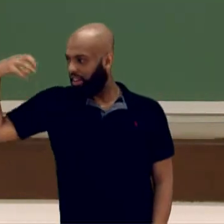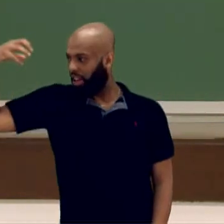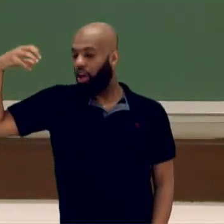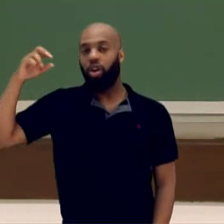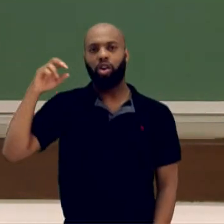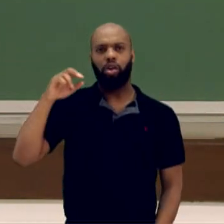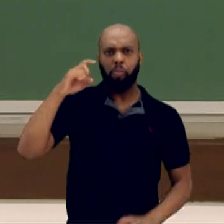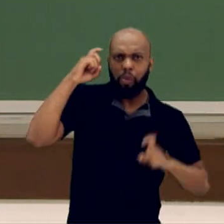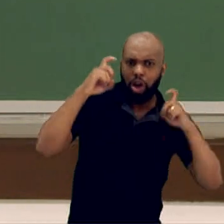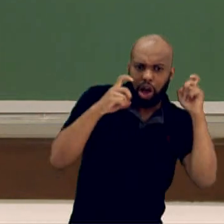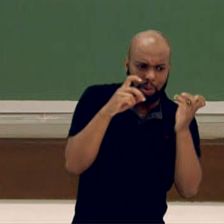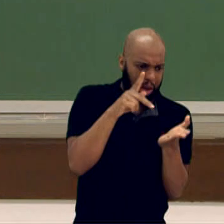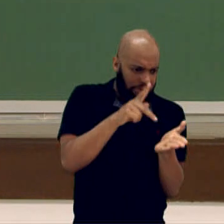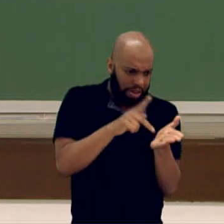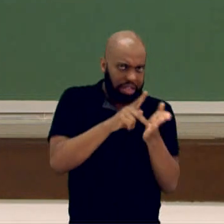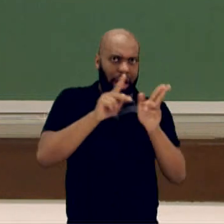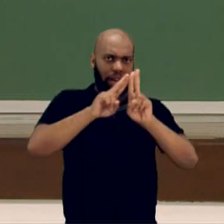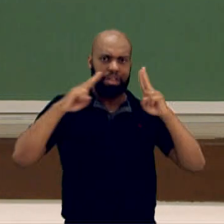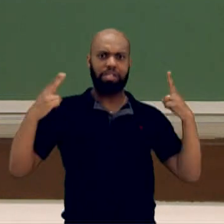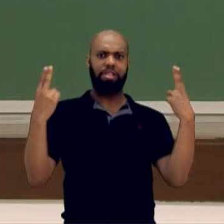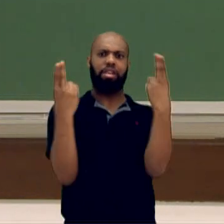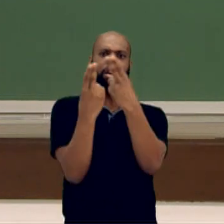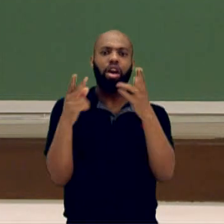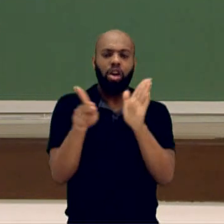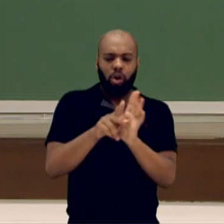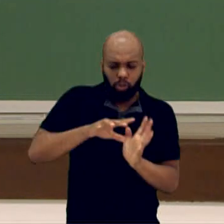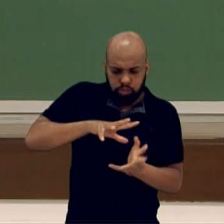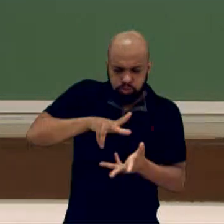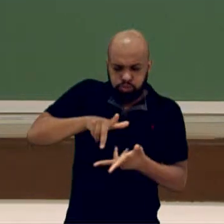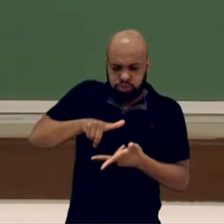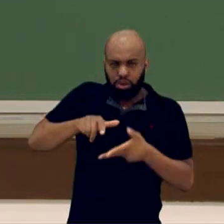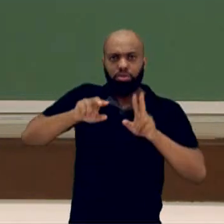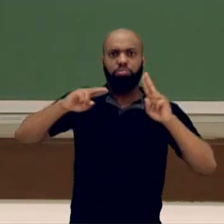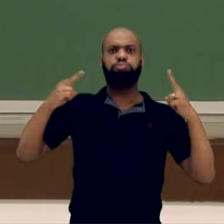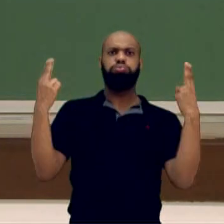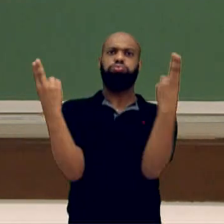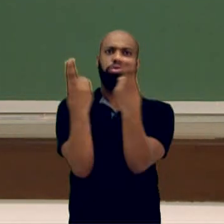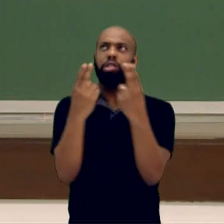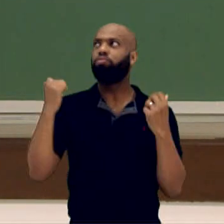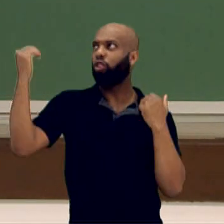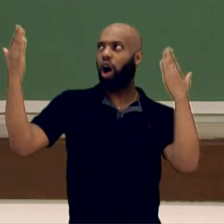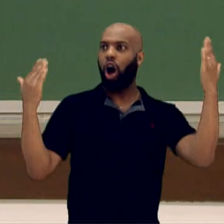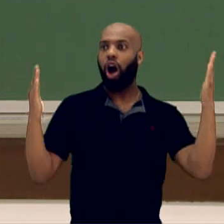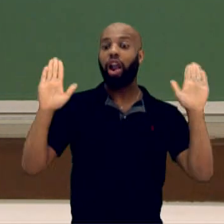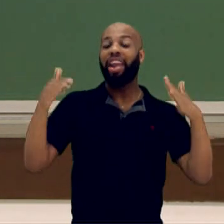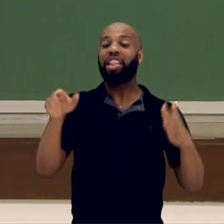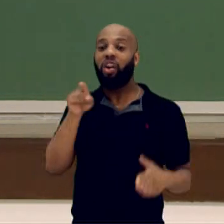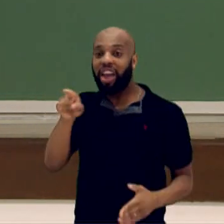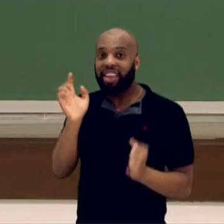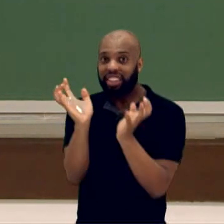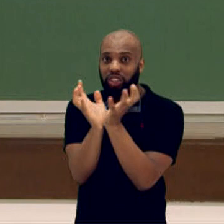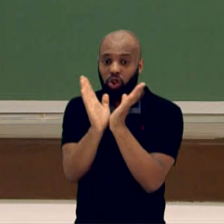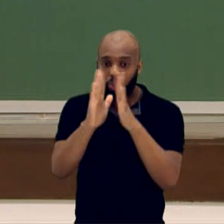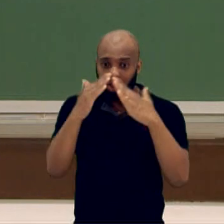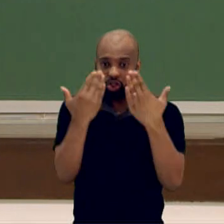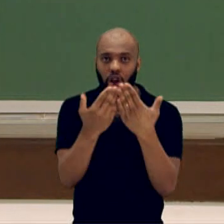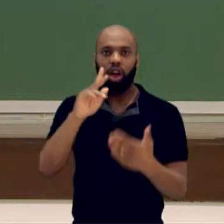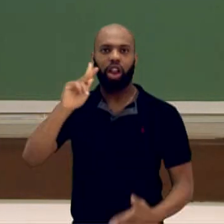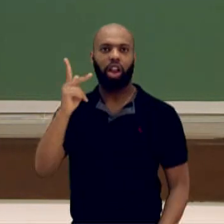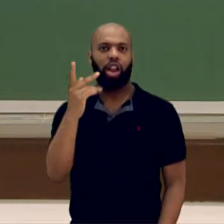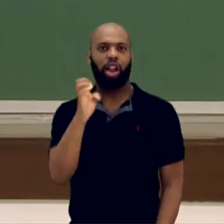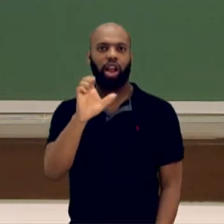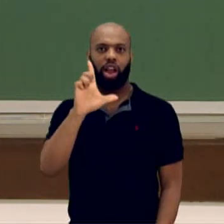com a verdade universal, né, do mundo, do cosmos, né, os helenistas, tá, entre eles